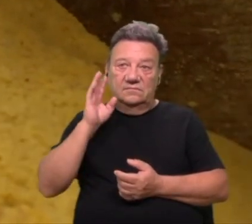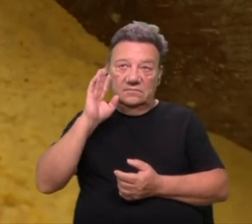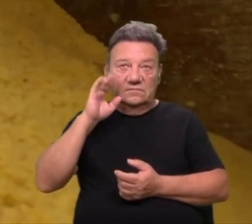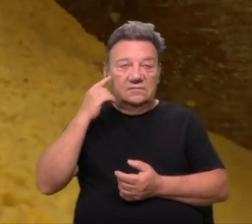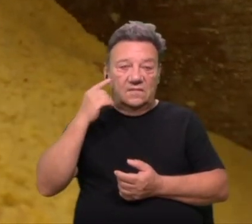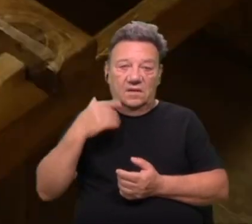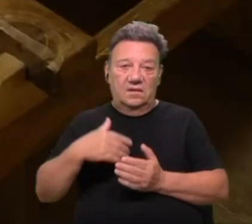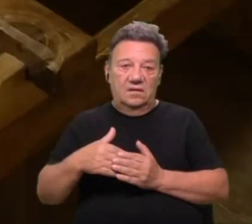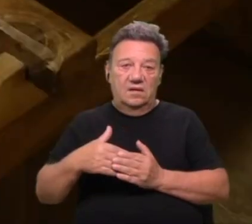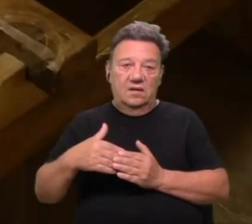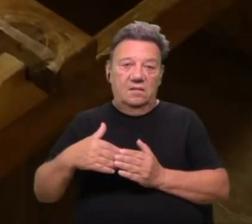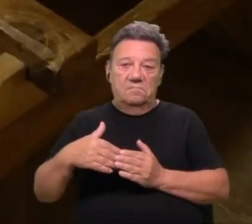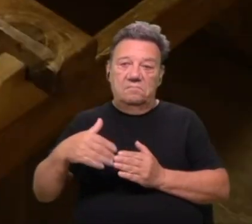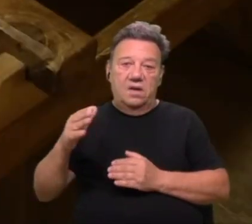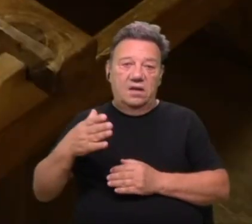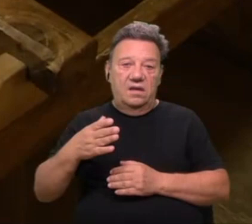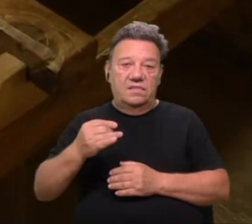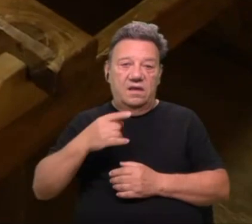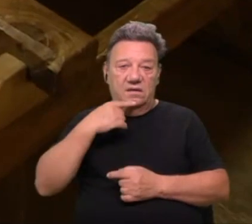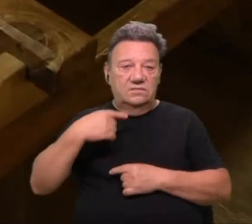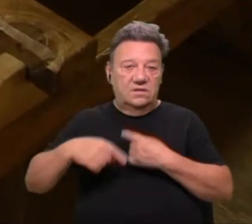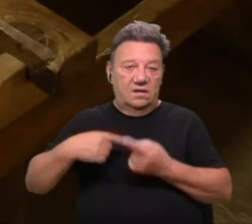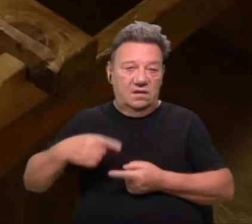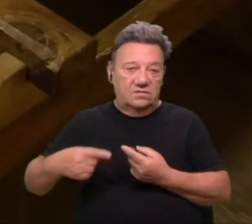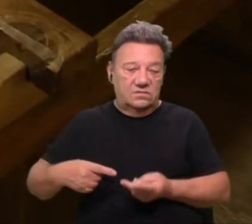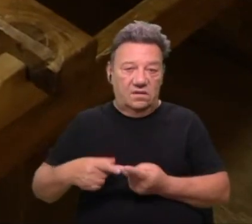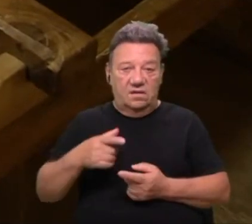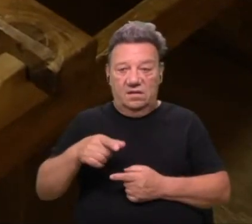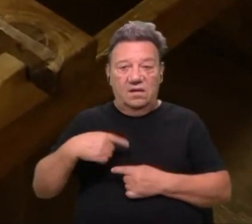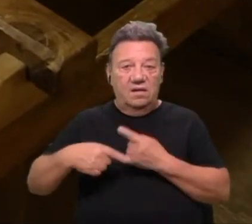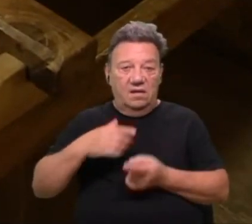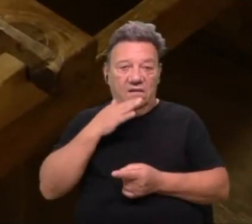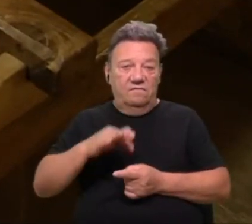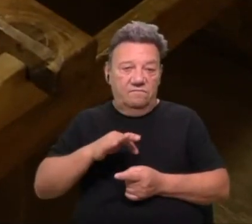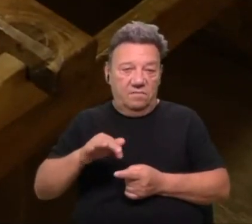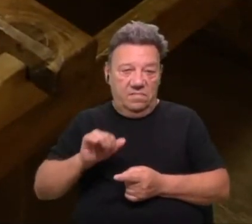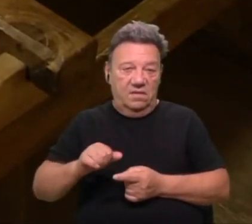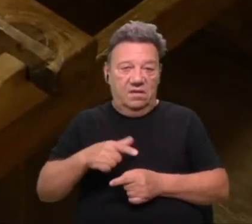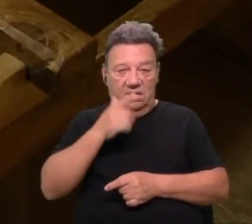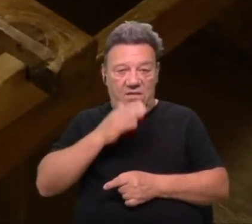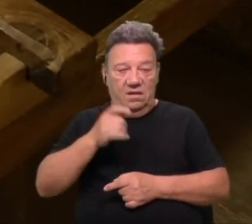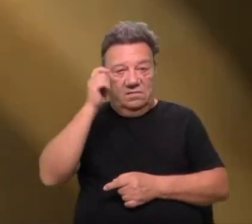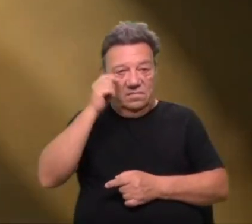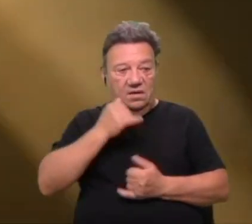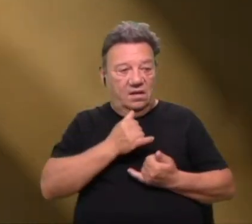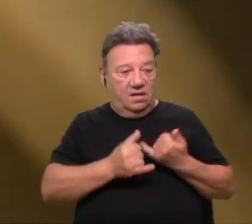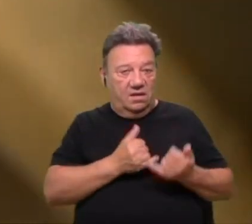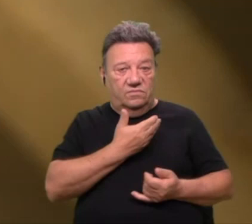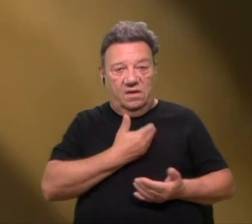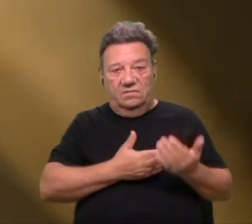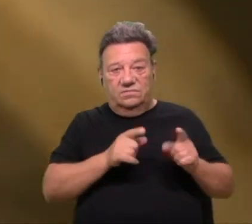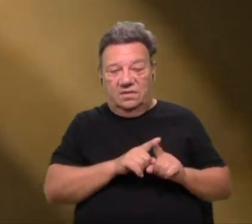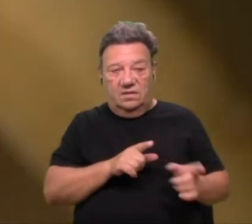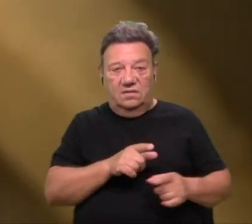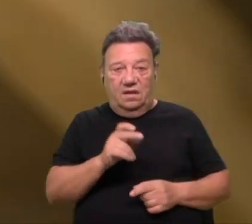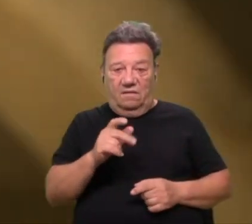há mais de 10 gerações é uma lasanha de família e de tradição respeito ao legado dos ancestrais